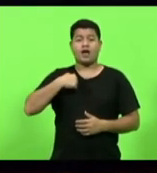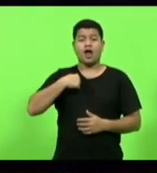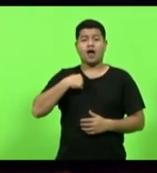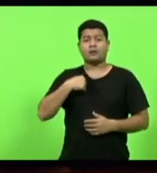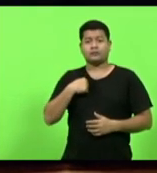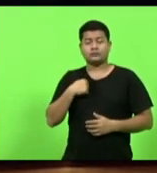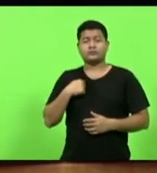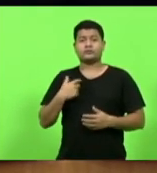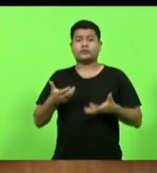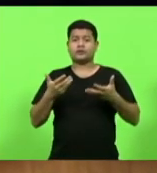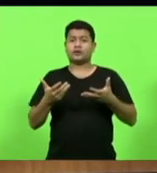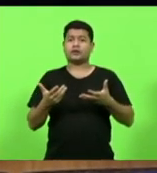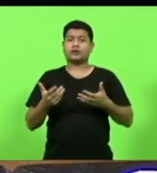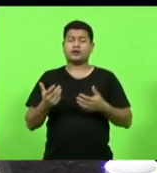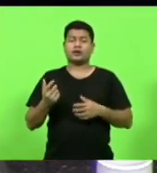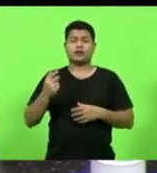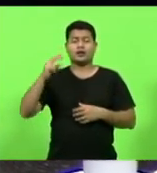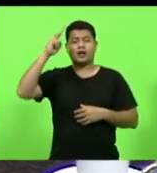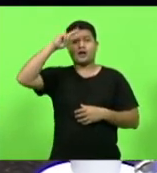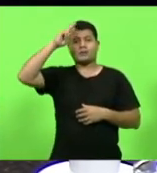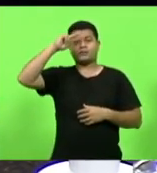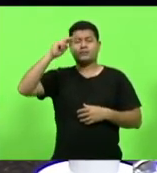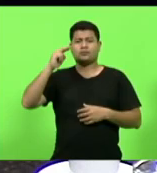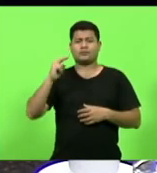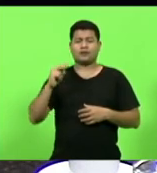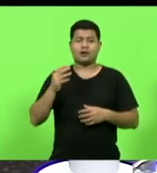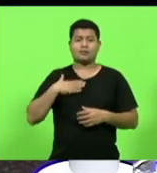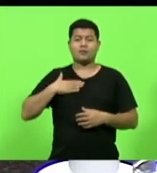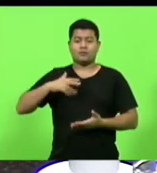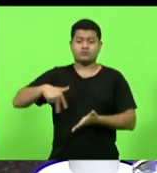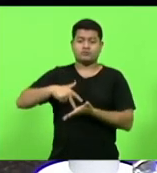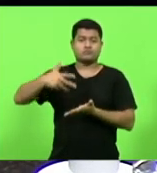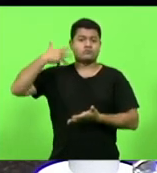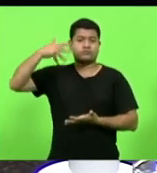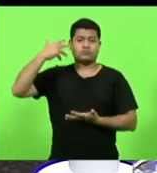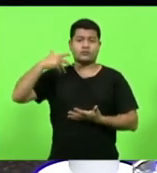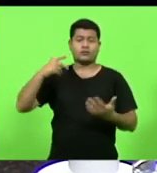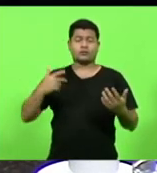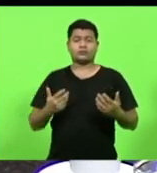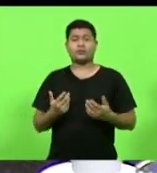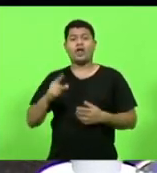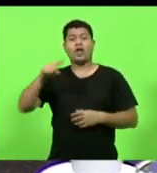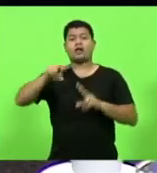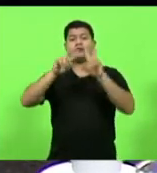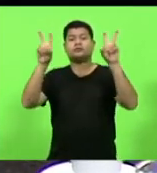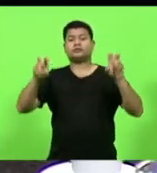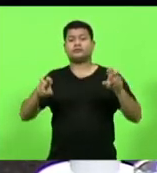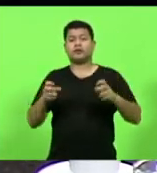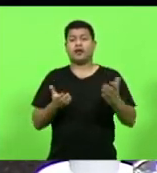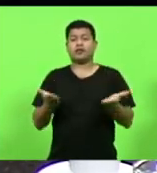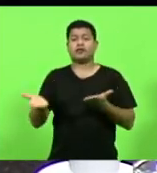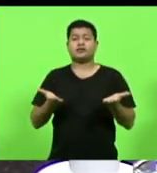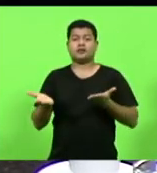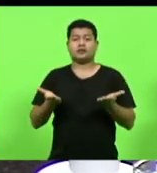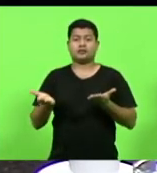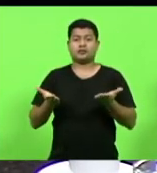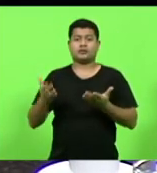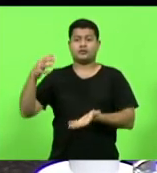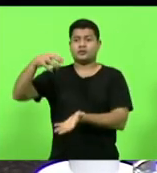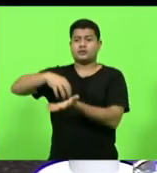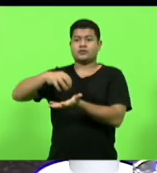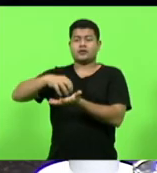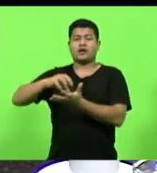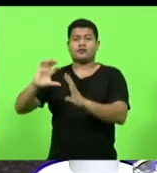eu queria voltar ao tema da minha última fala aqui na casa, que é sobre a licitação do Centro de